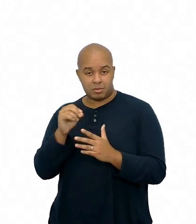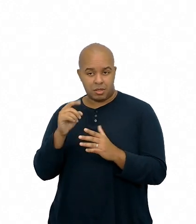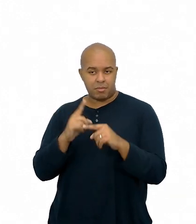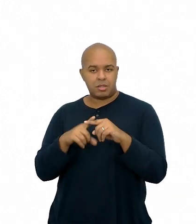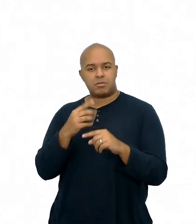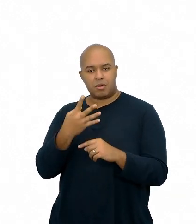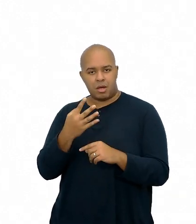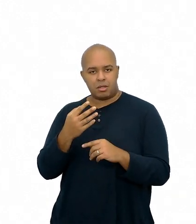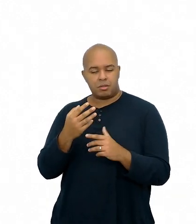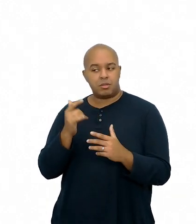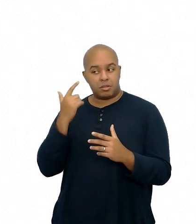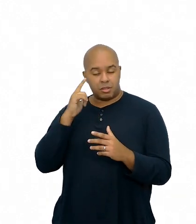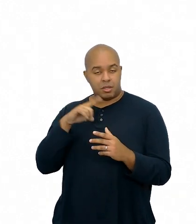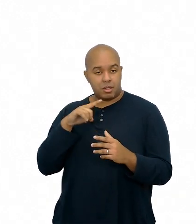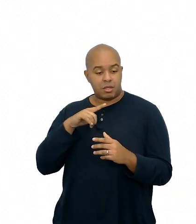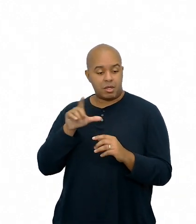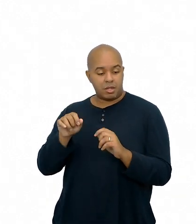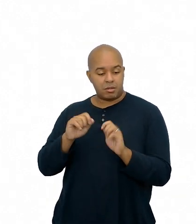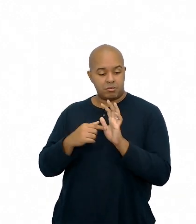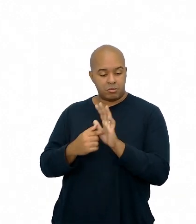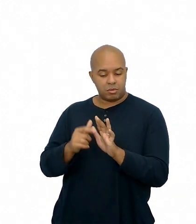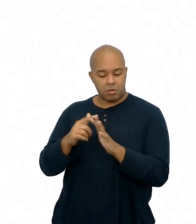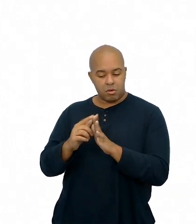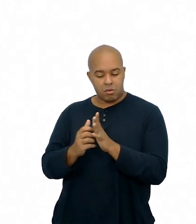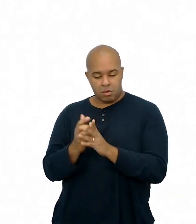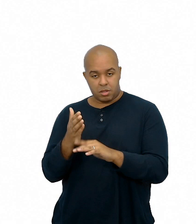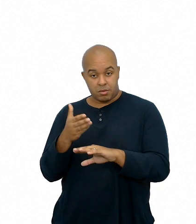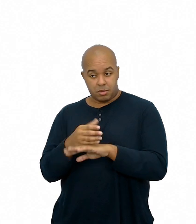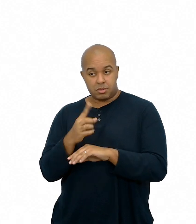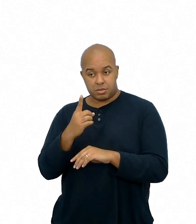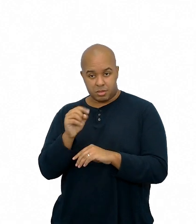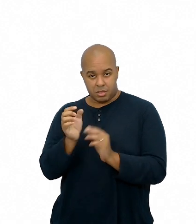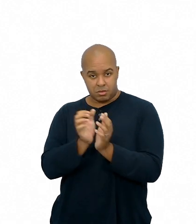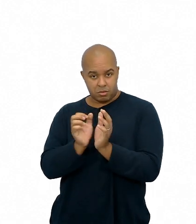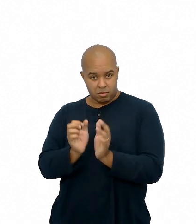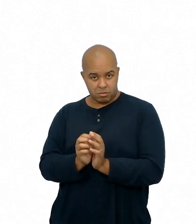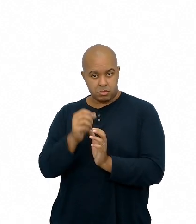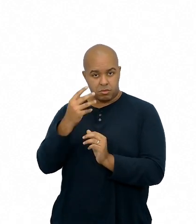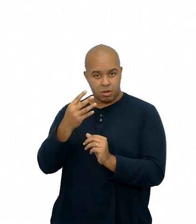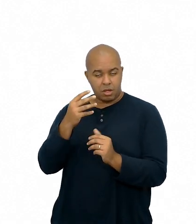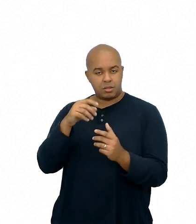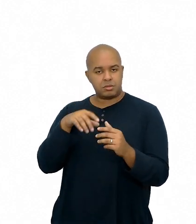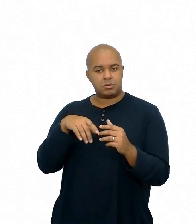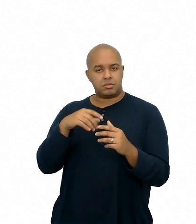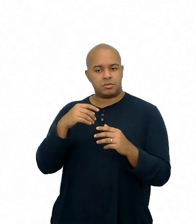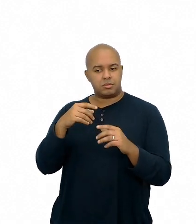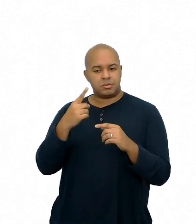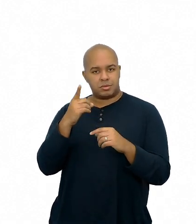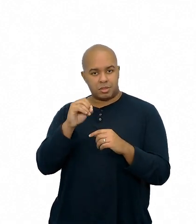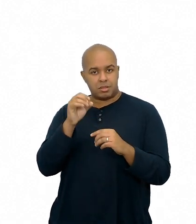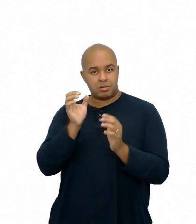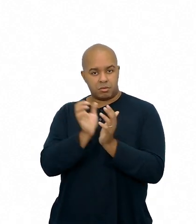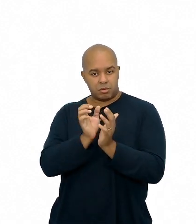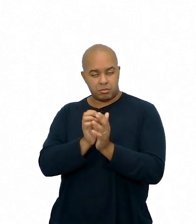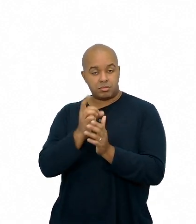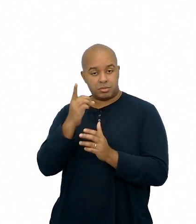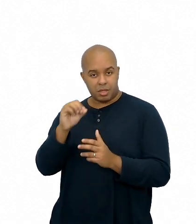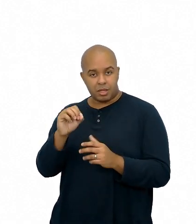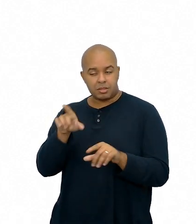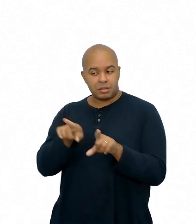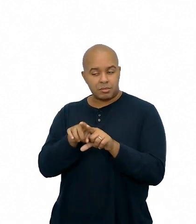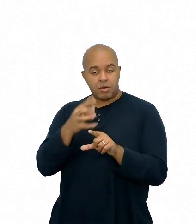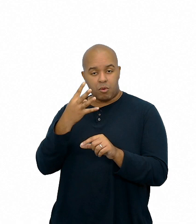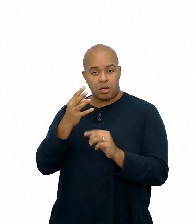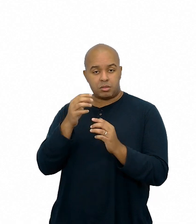mais 4, estamos indicando a presença de 10 grupos de 4, de 10 grupos, né, de 10